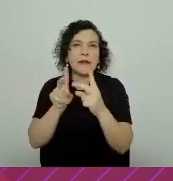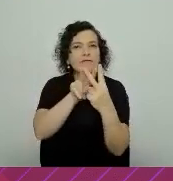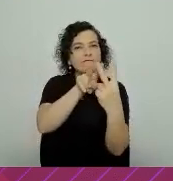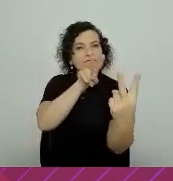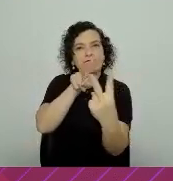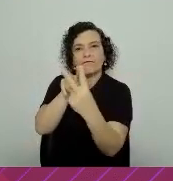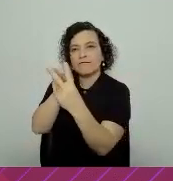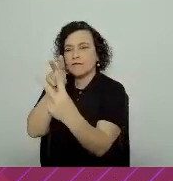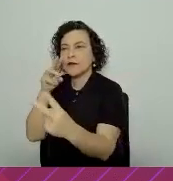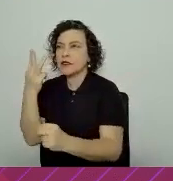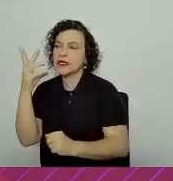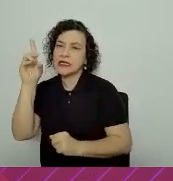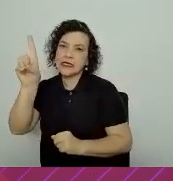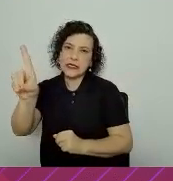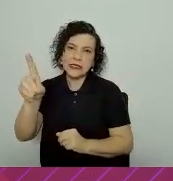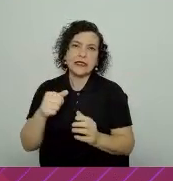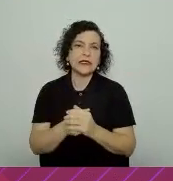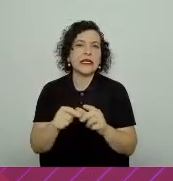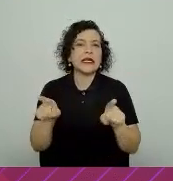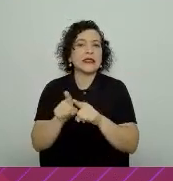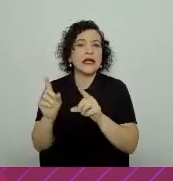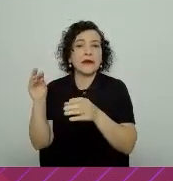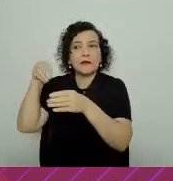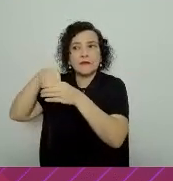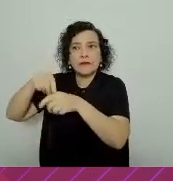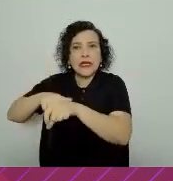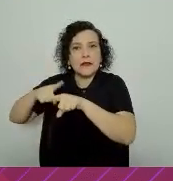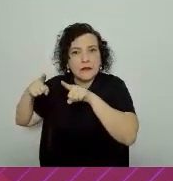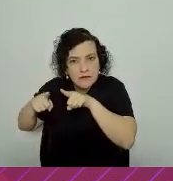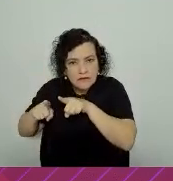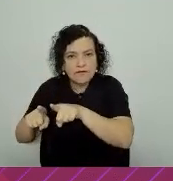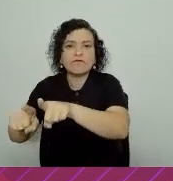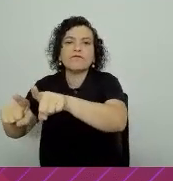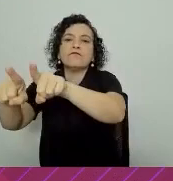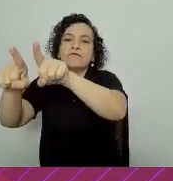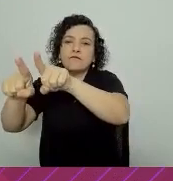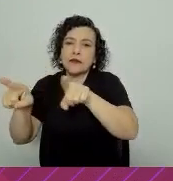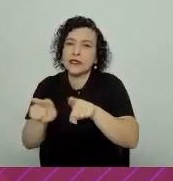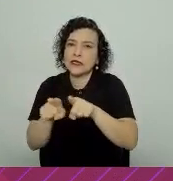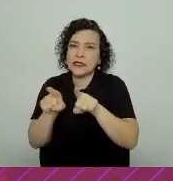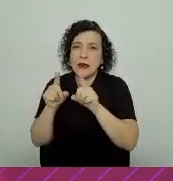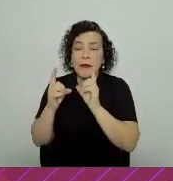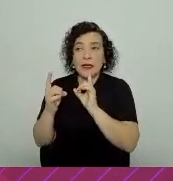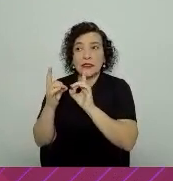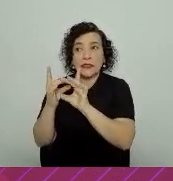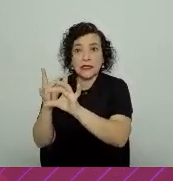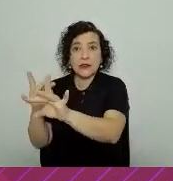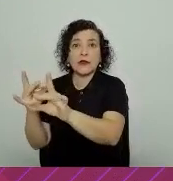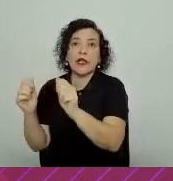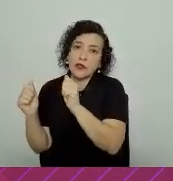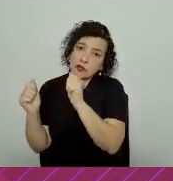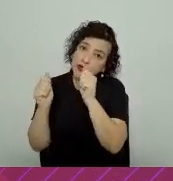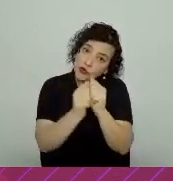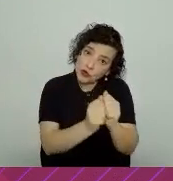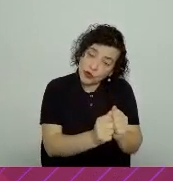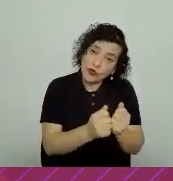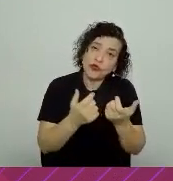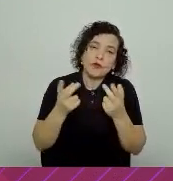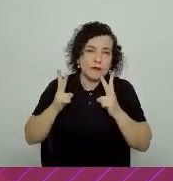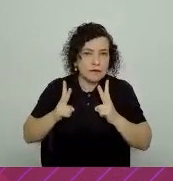3D renderizados em tempo real síncrona persistente senso de presença